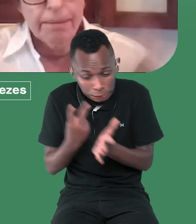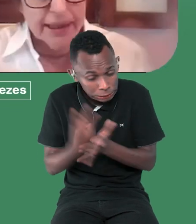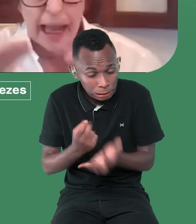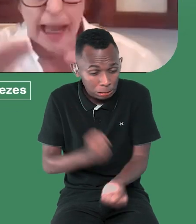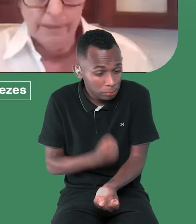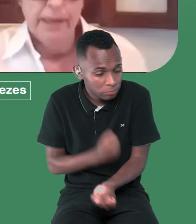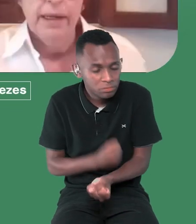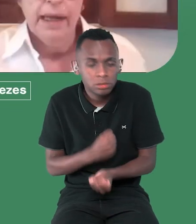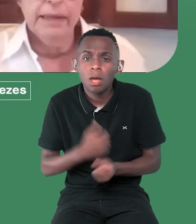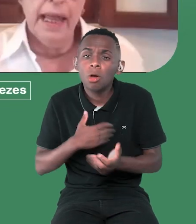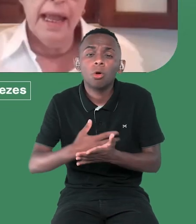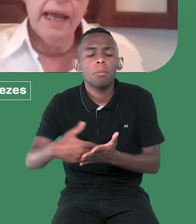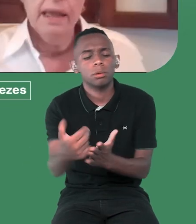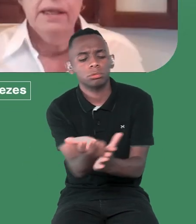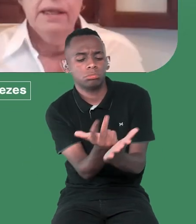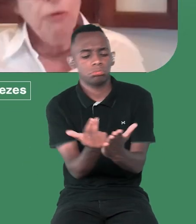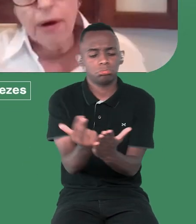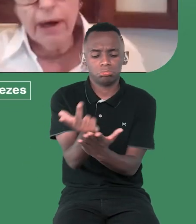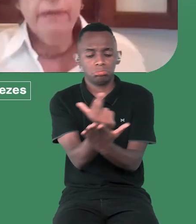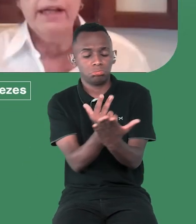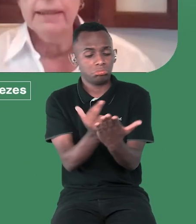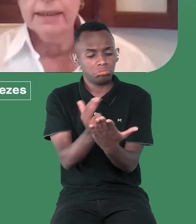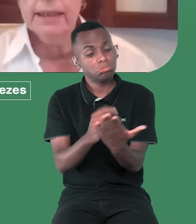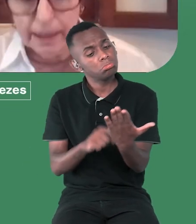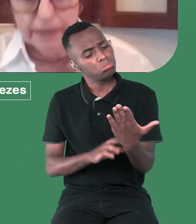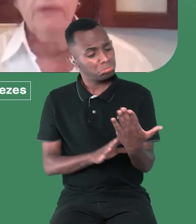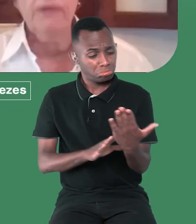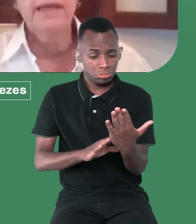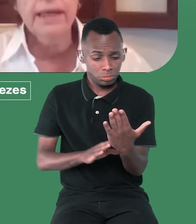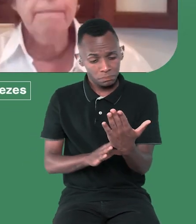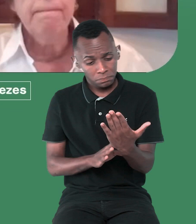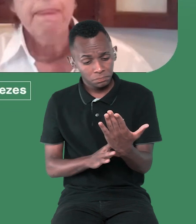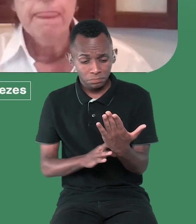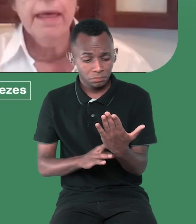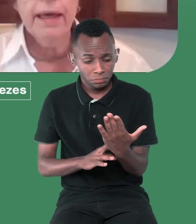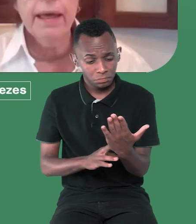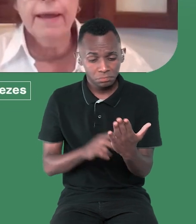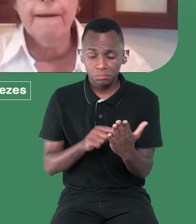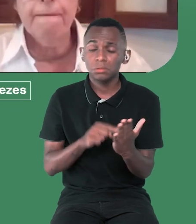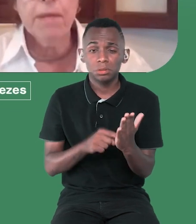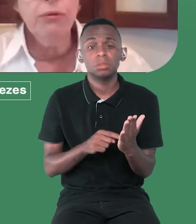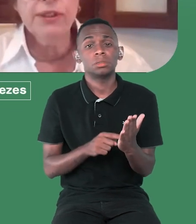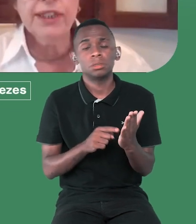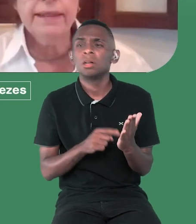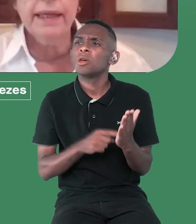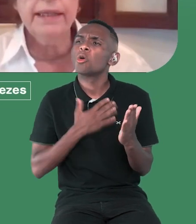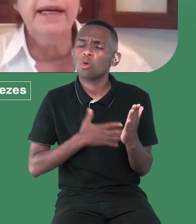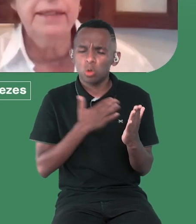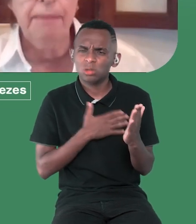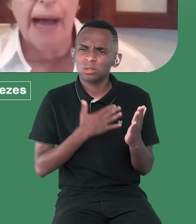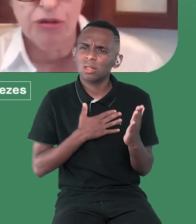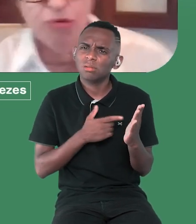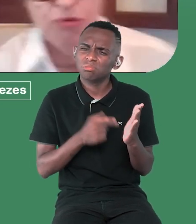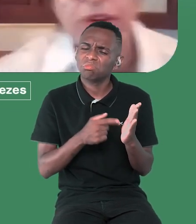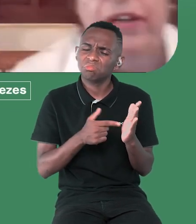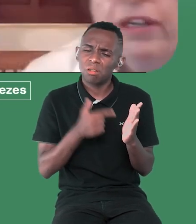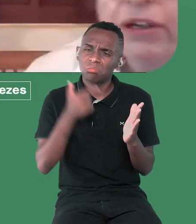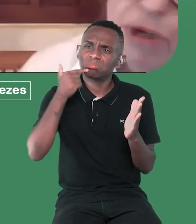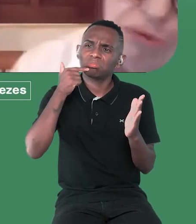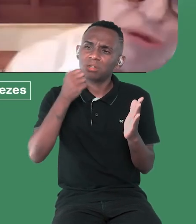começo a rabiscar, até que eu olho e falo assim, isso aqui eu gostei, isso aqui está